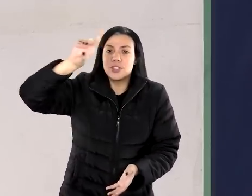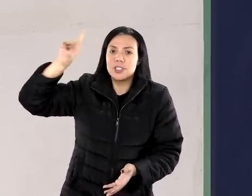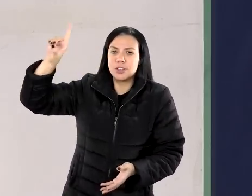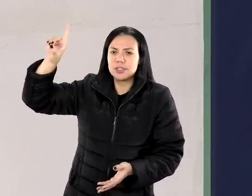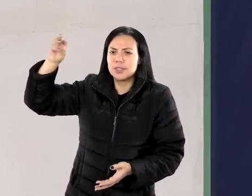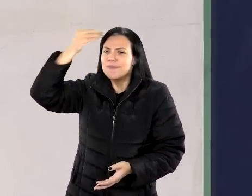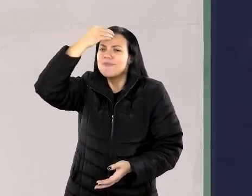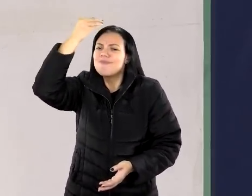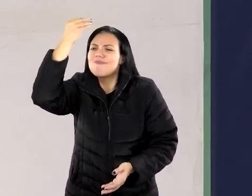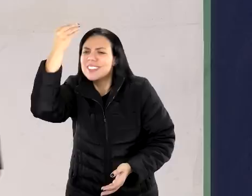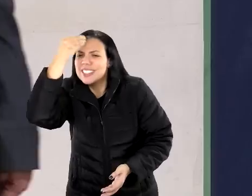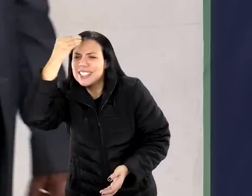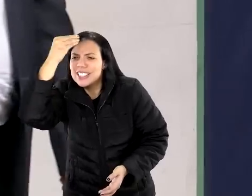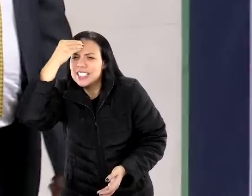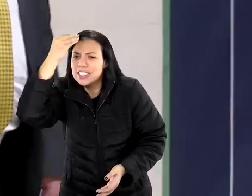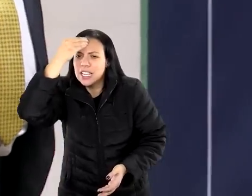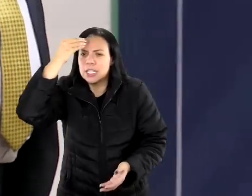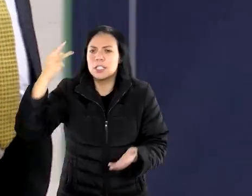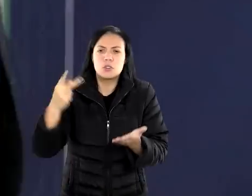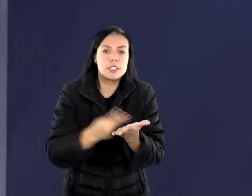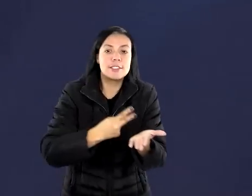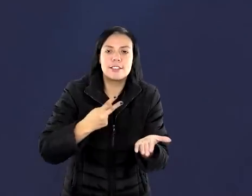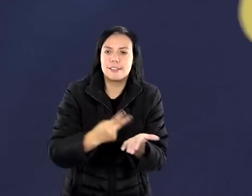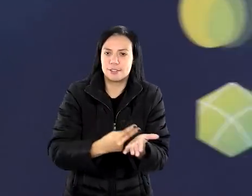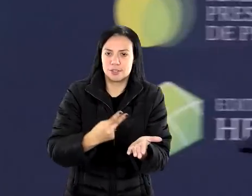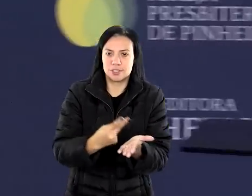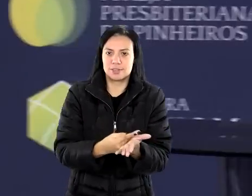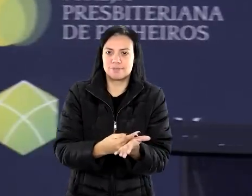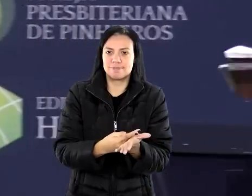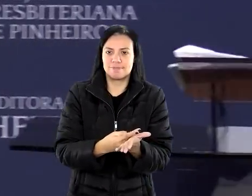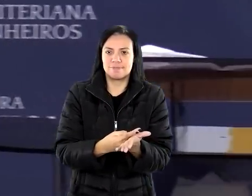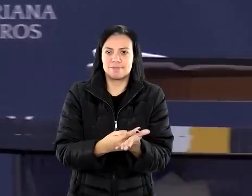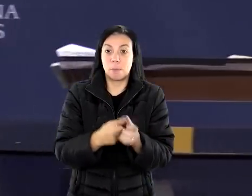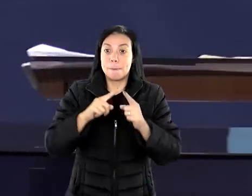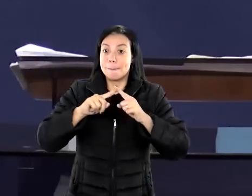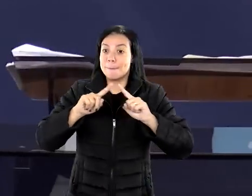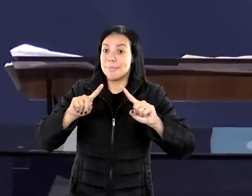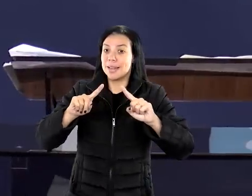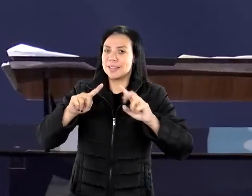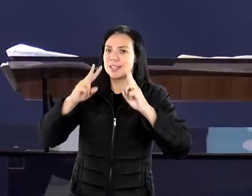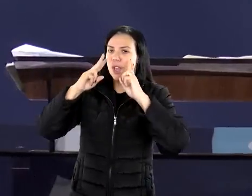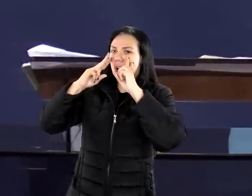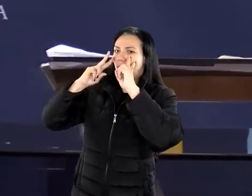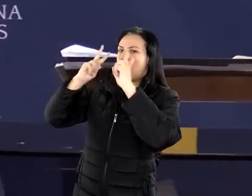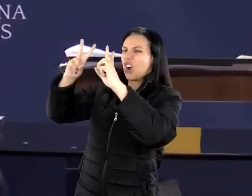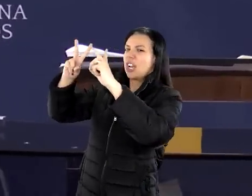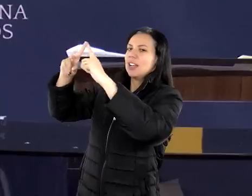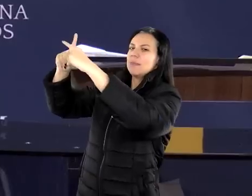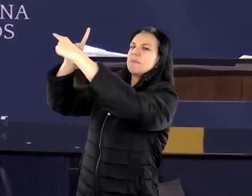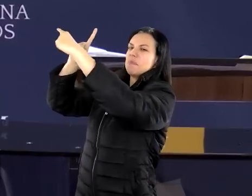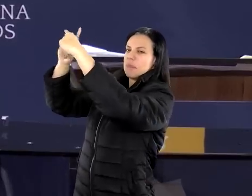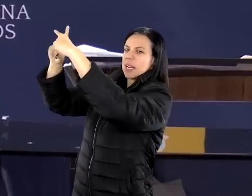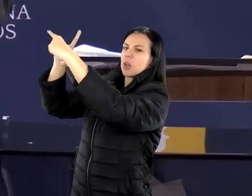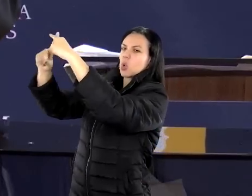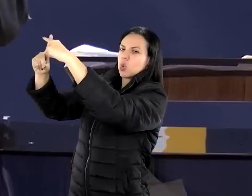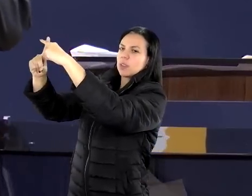Reconheça os seus erros. Mas olhe para a cruz. Olhe para a cruz desta manhã.